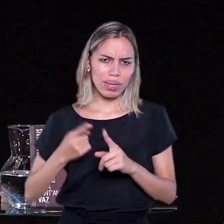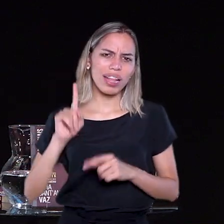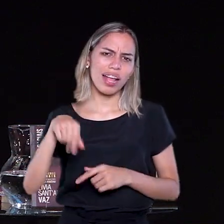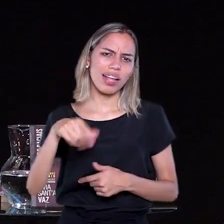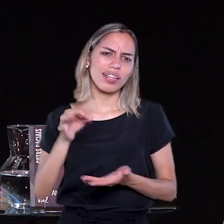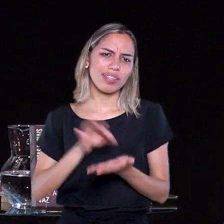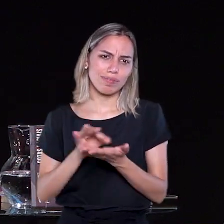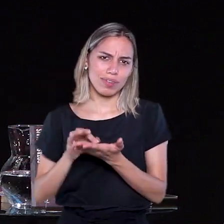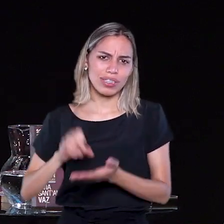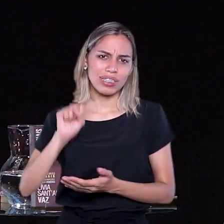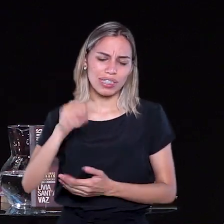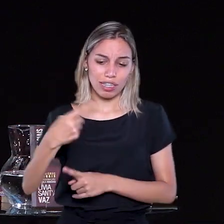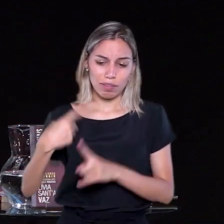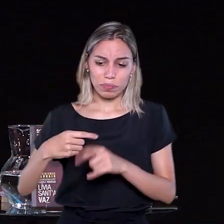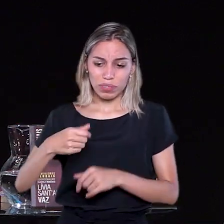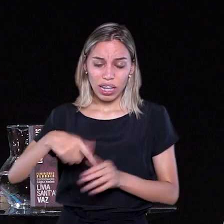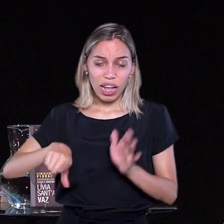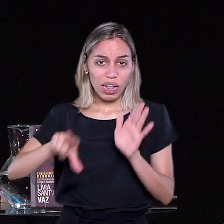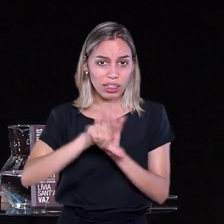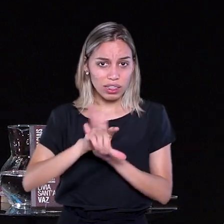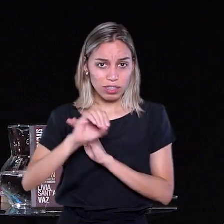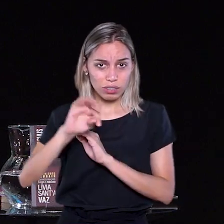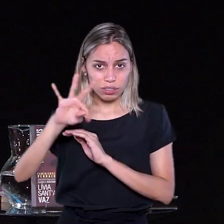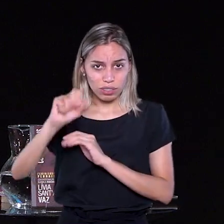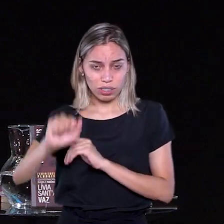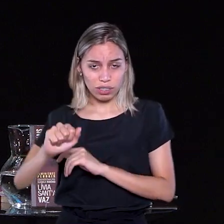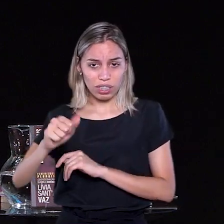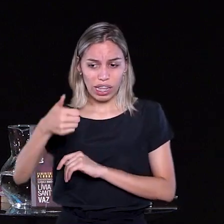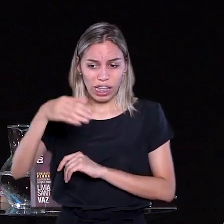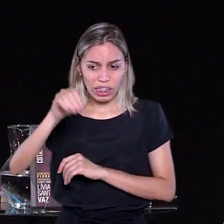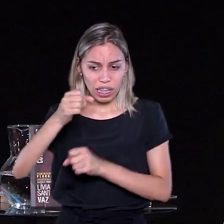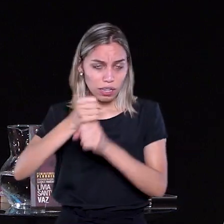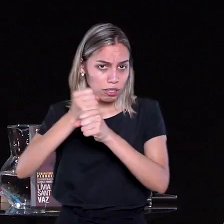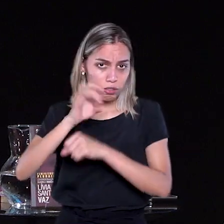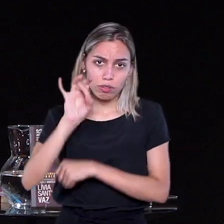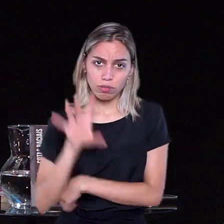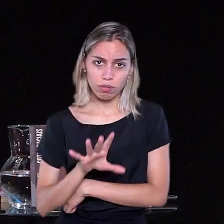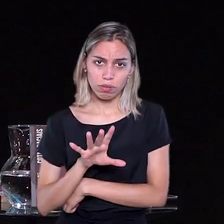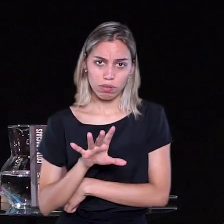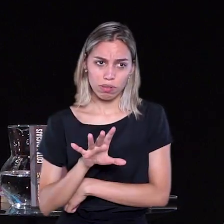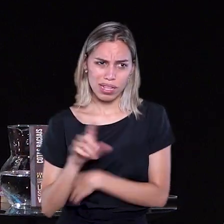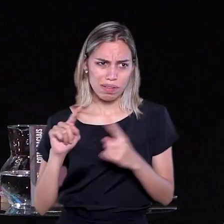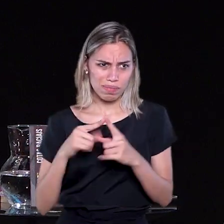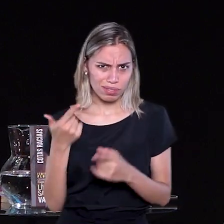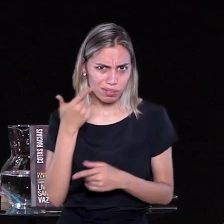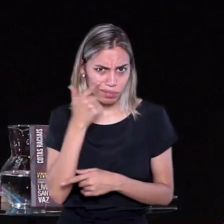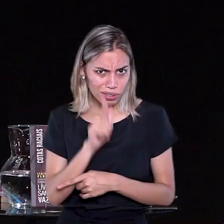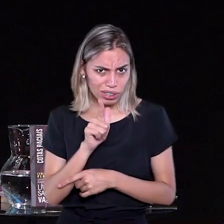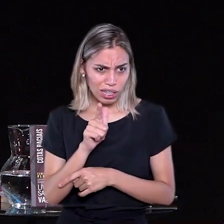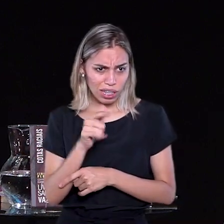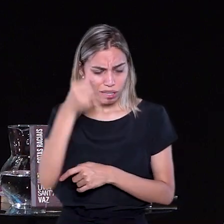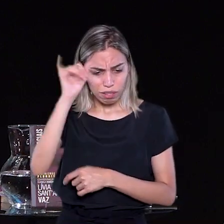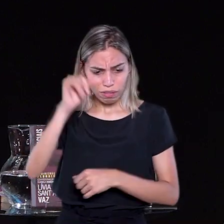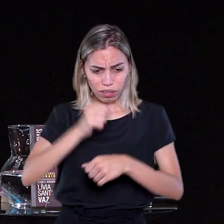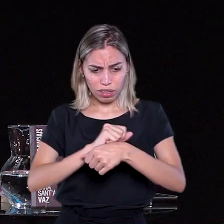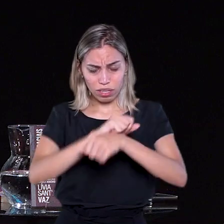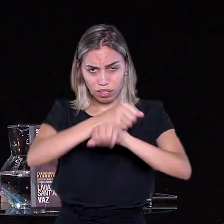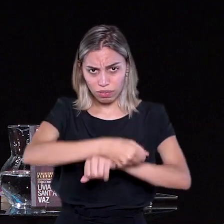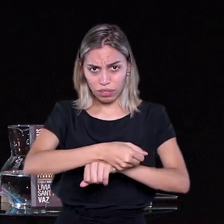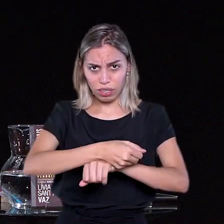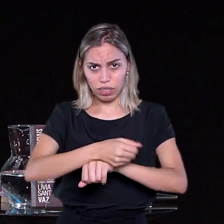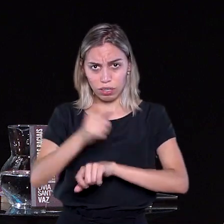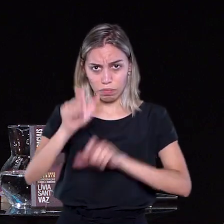de lei de cotas não dá conta de quase 4 séculos de escravização de pessoas negras. Cota é esmola porque nós